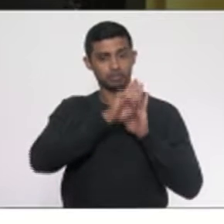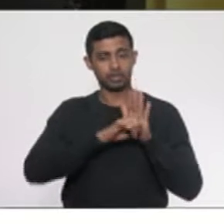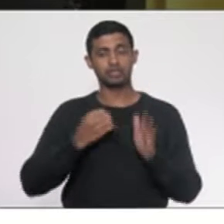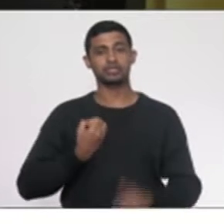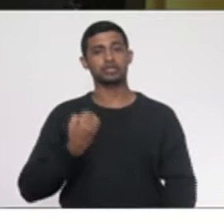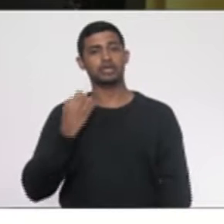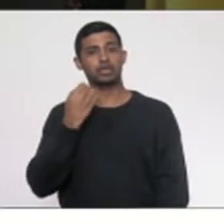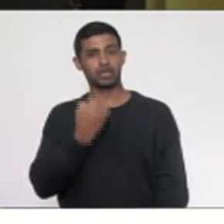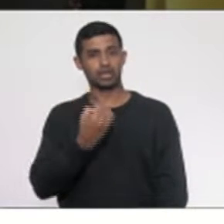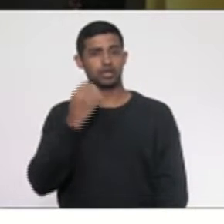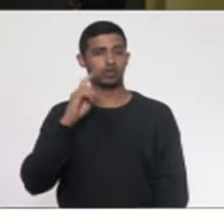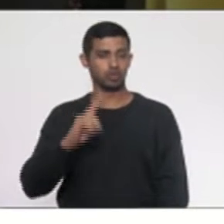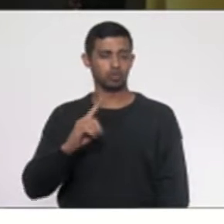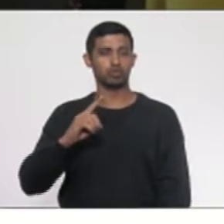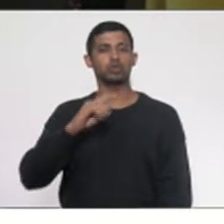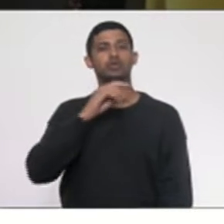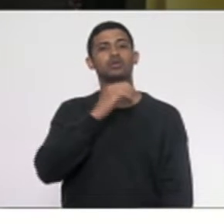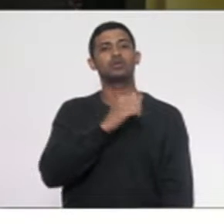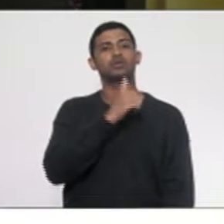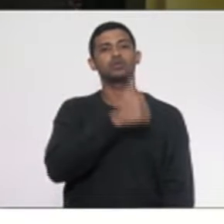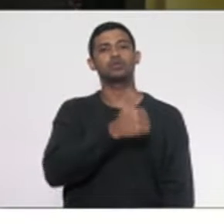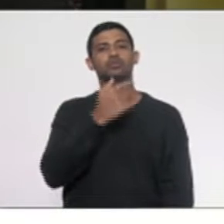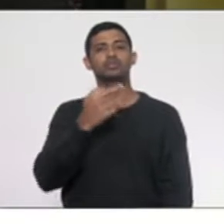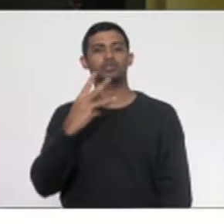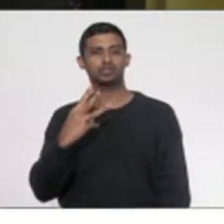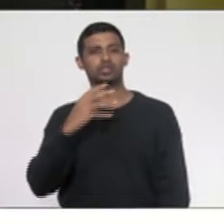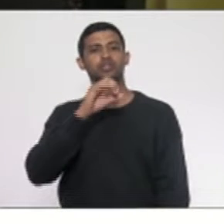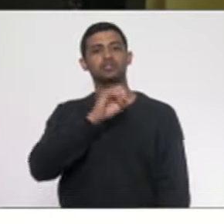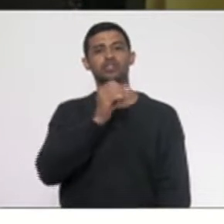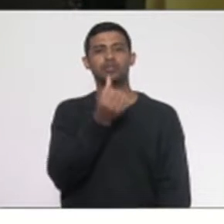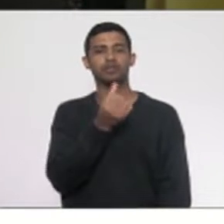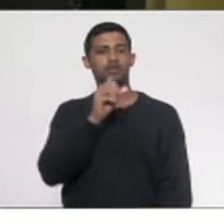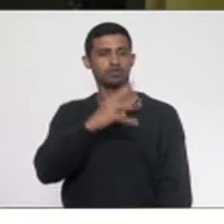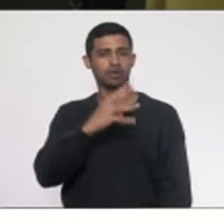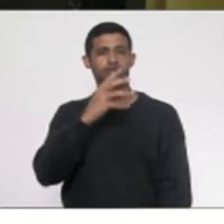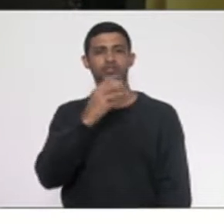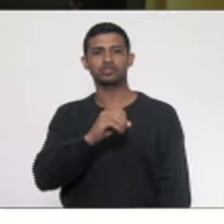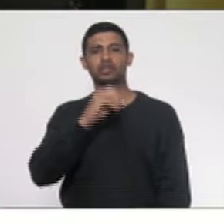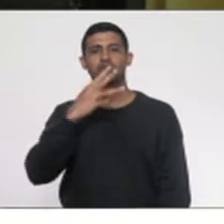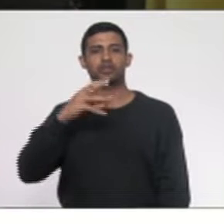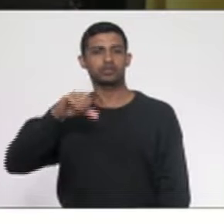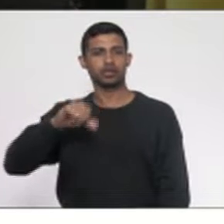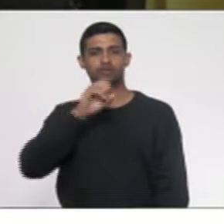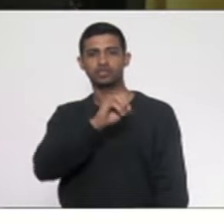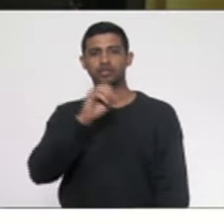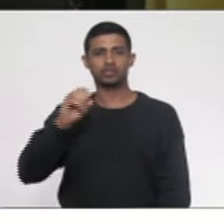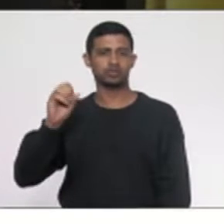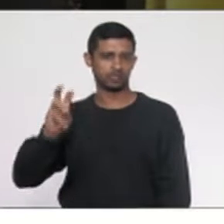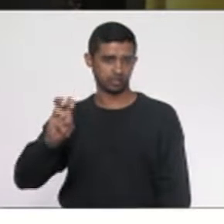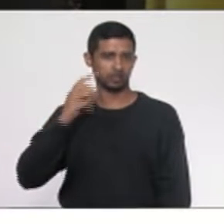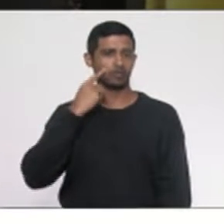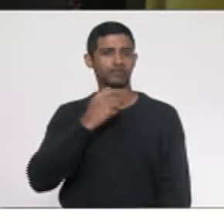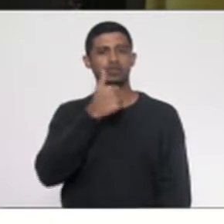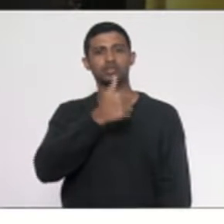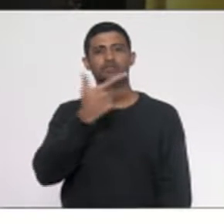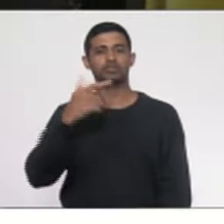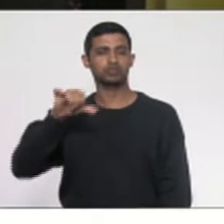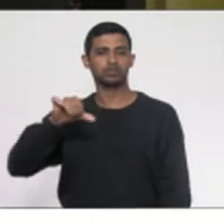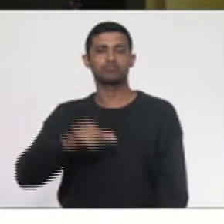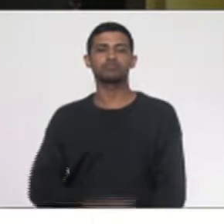01, 173, 004, 087, 039, 005,